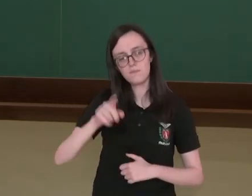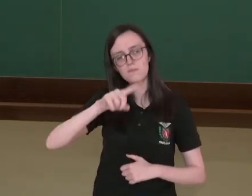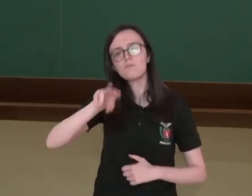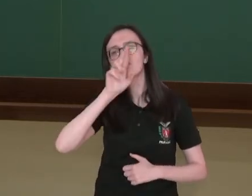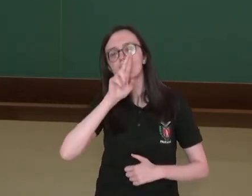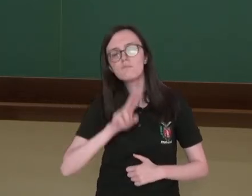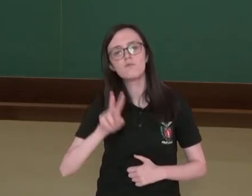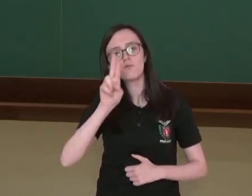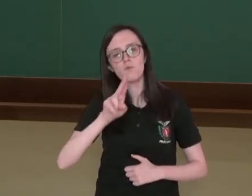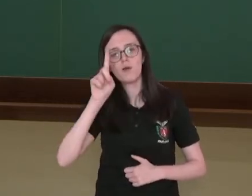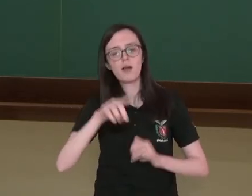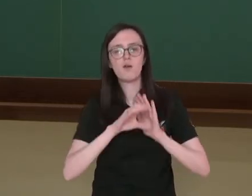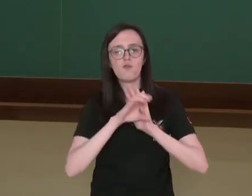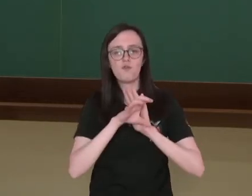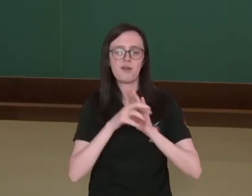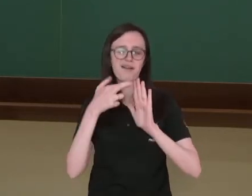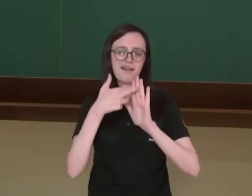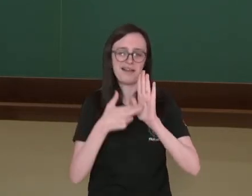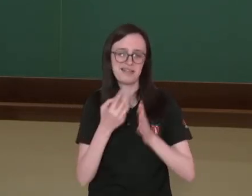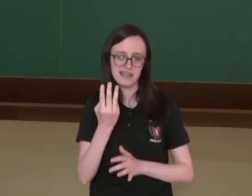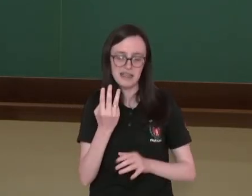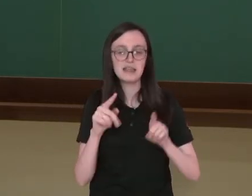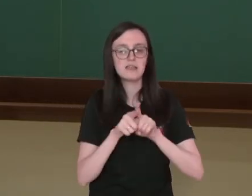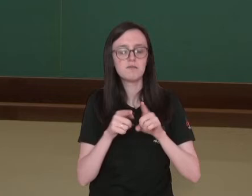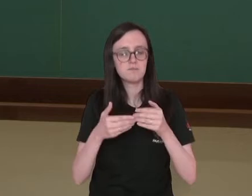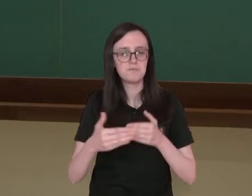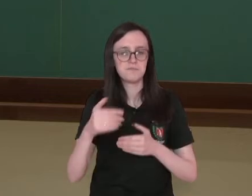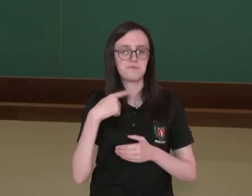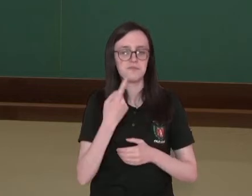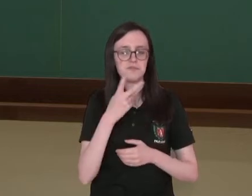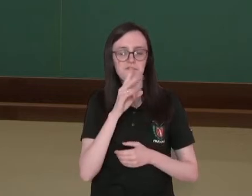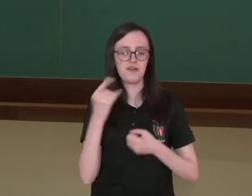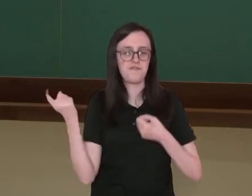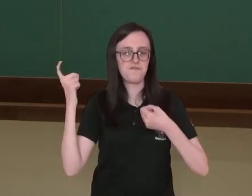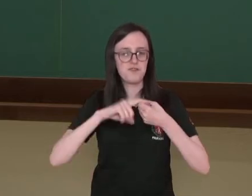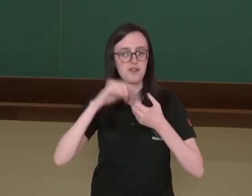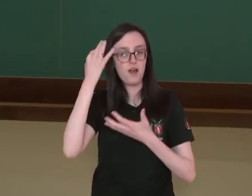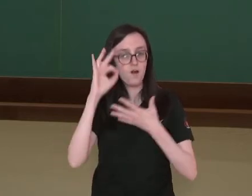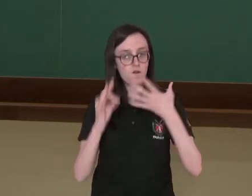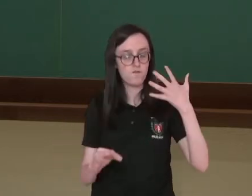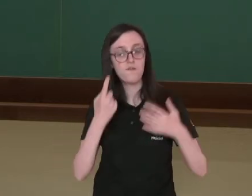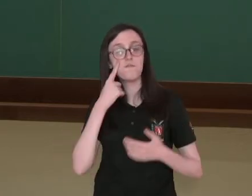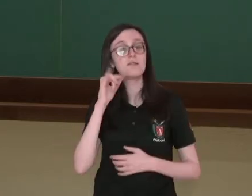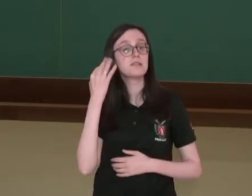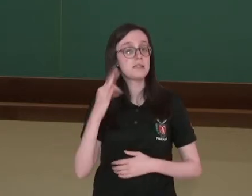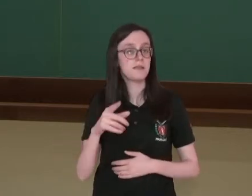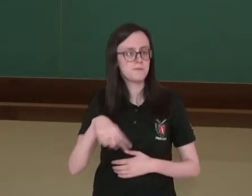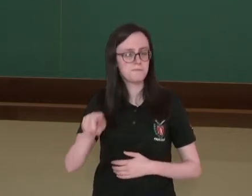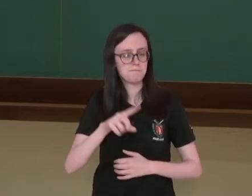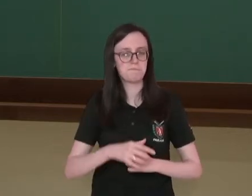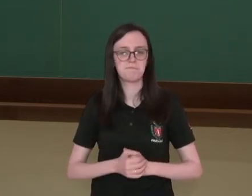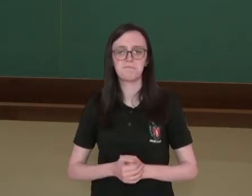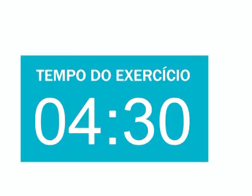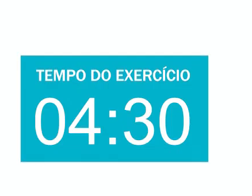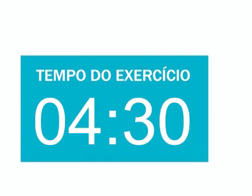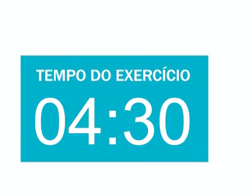resolver usando o conceito de regra de 3 e daqui a pouquinho a gente volta a conferir para ver se vocês acertaram.